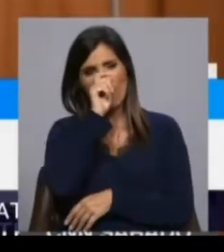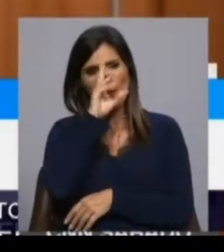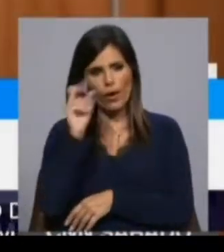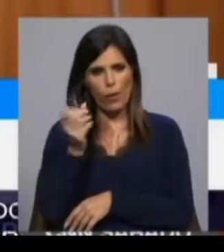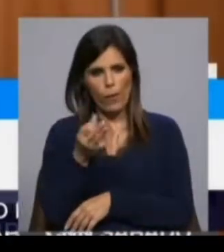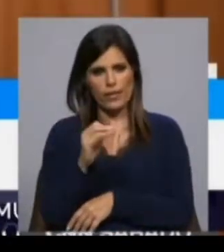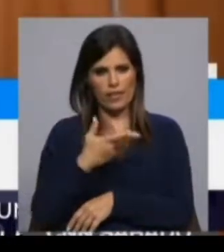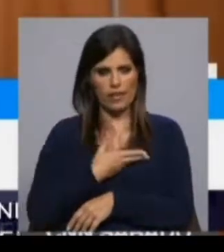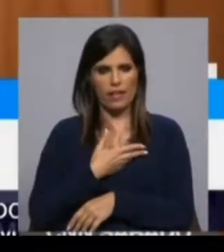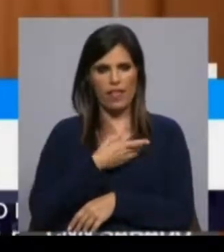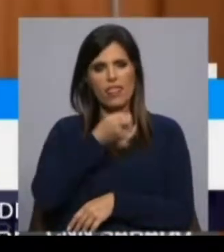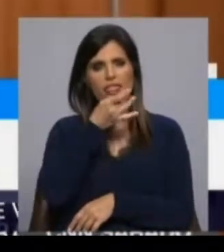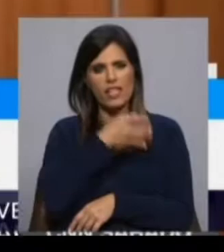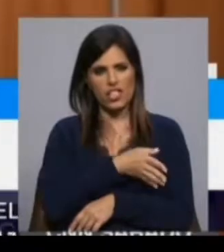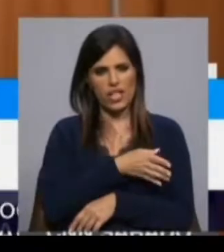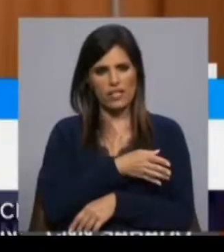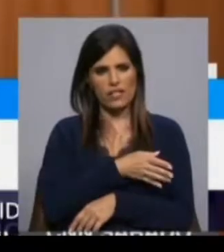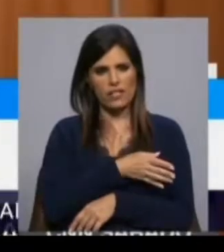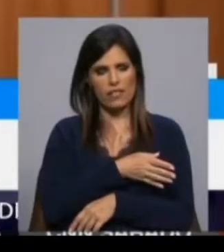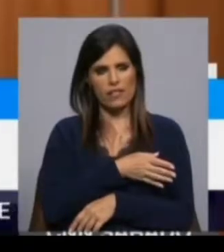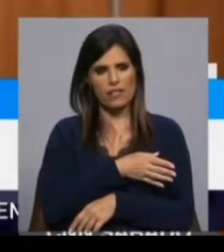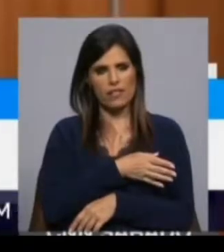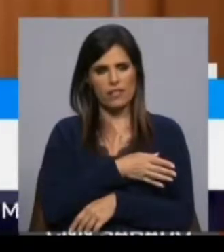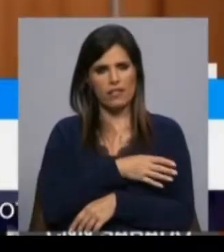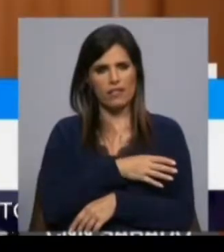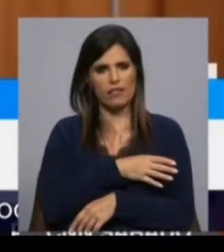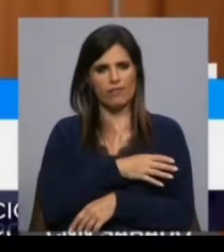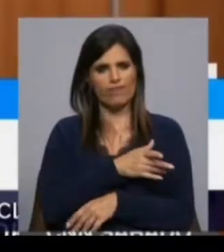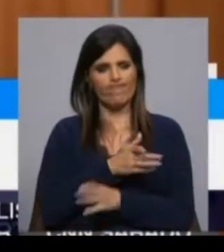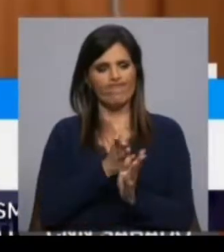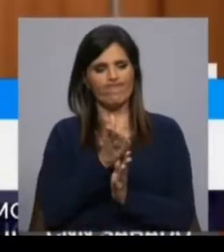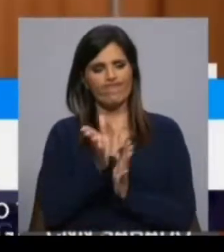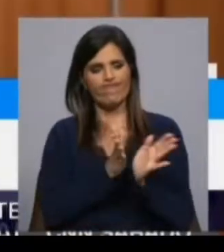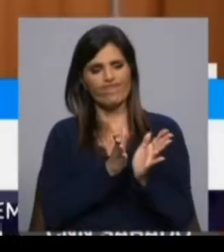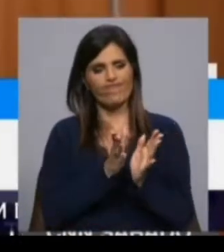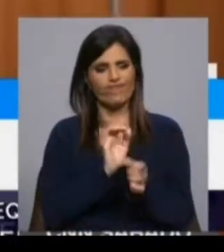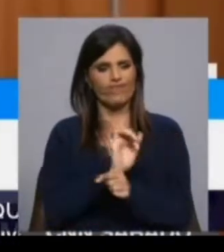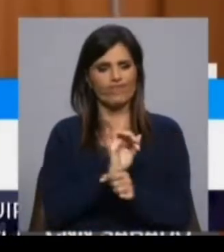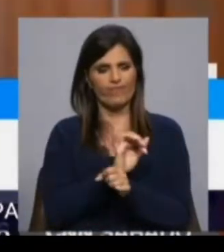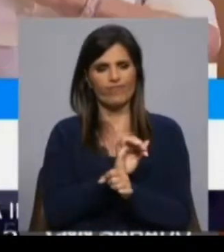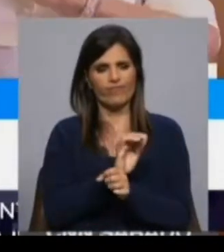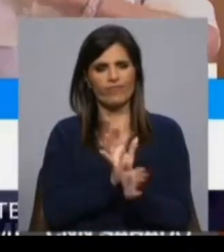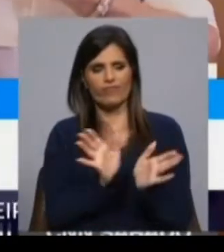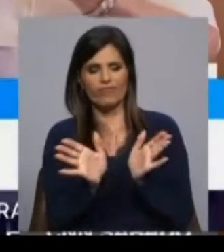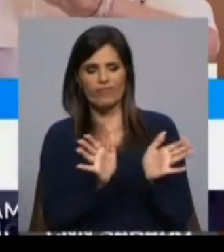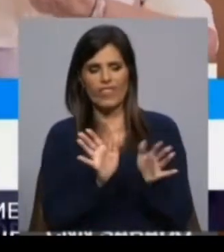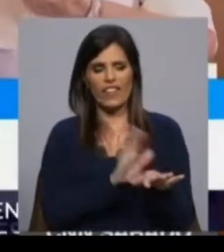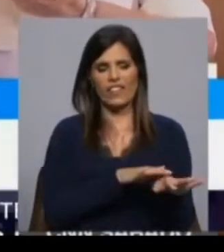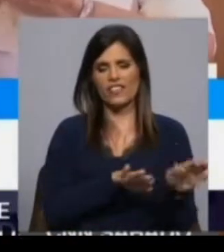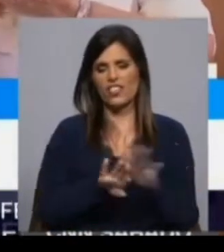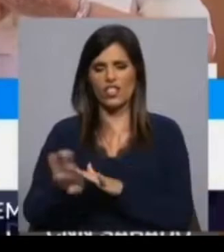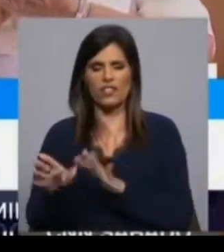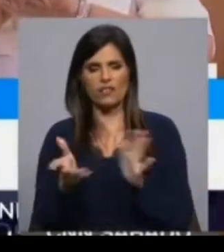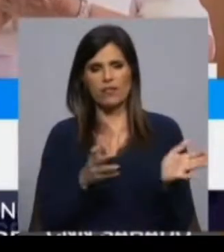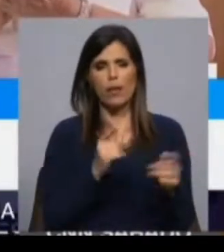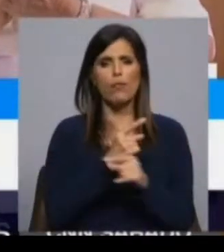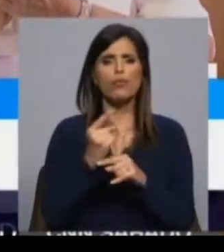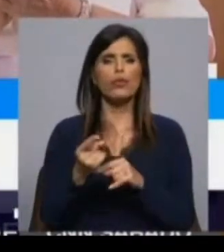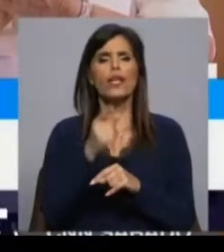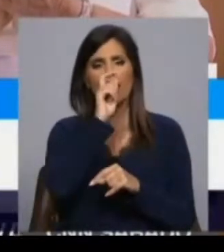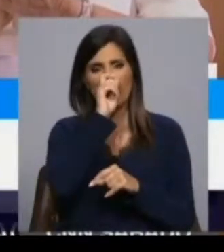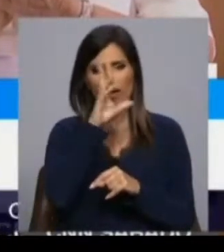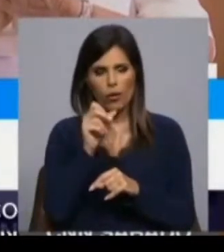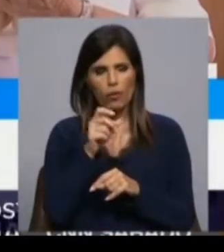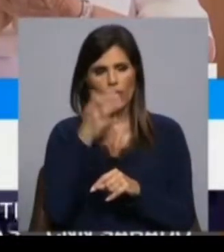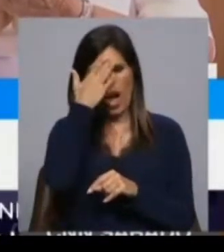PSD deixar-se enliar na dicotomia direita-esquerda. Porquê é que isso foi um erro? Eu penso que foi